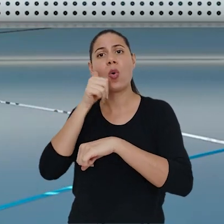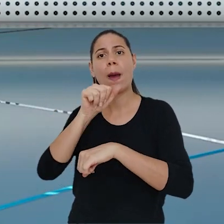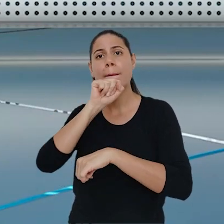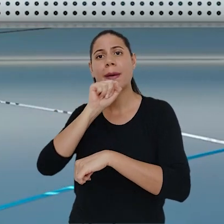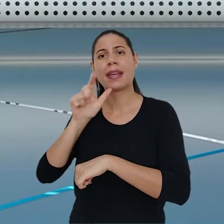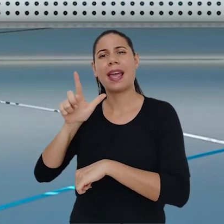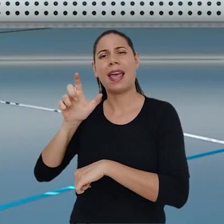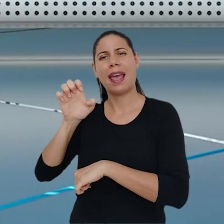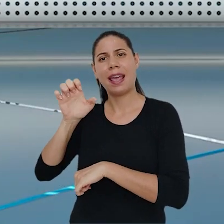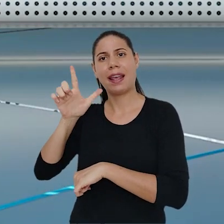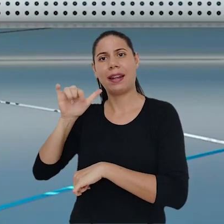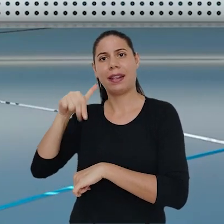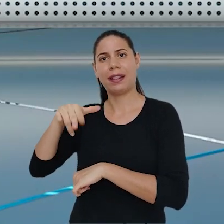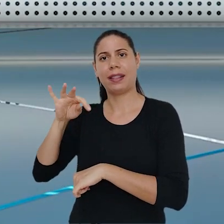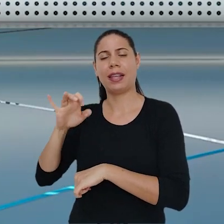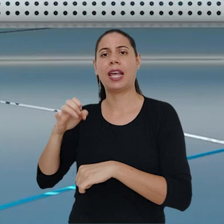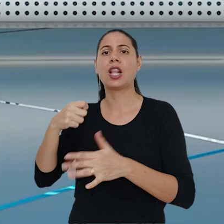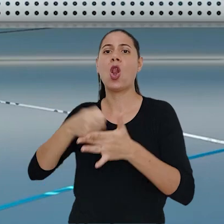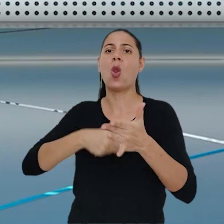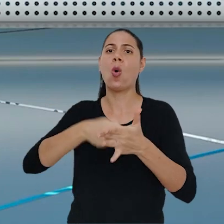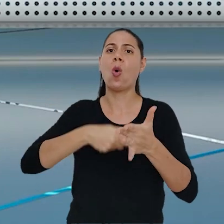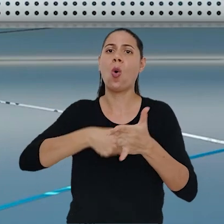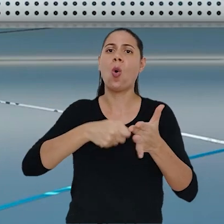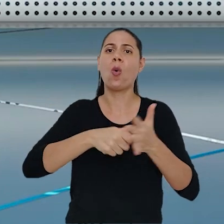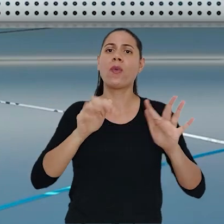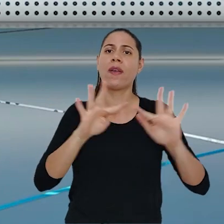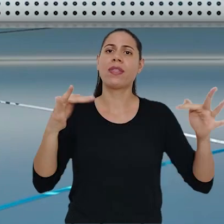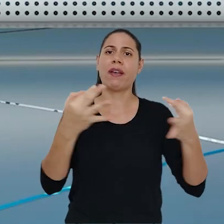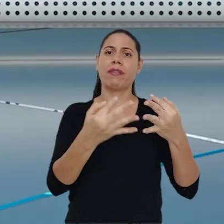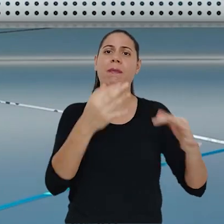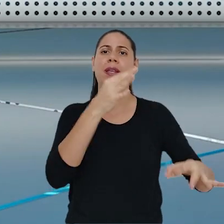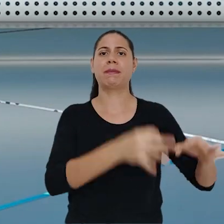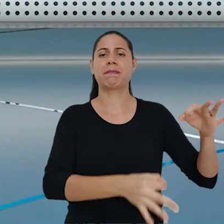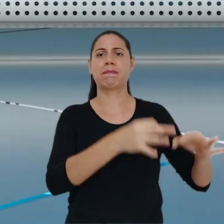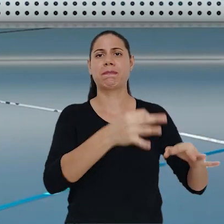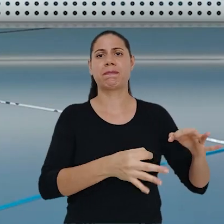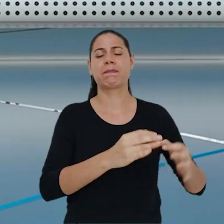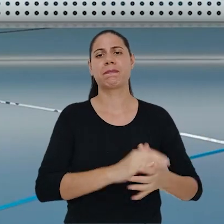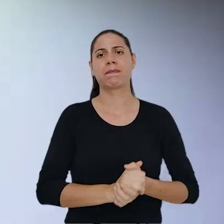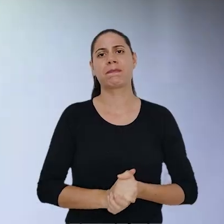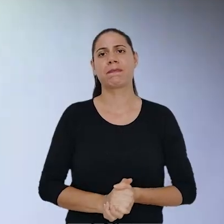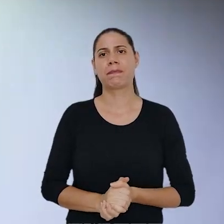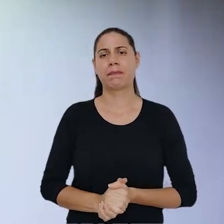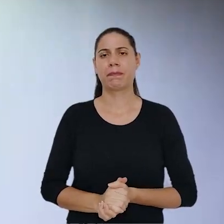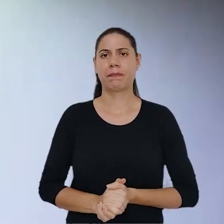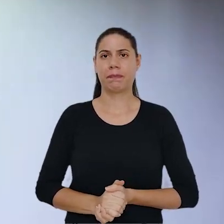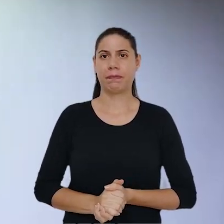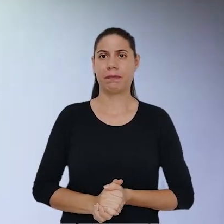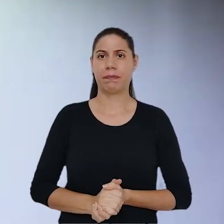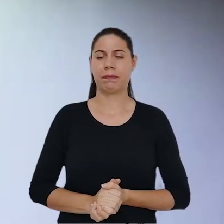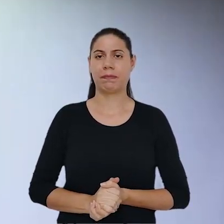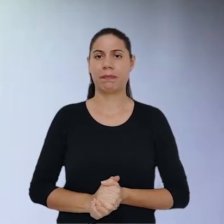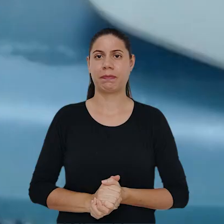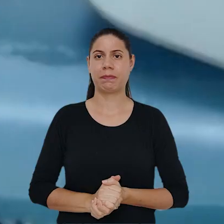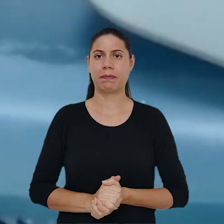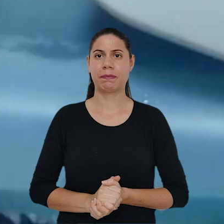Elinete Silva, a mãe de Cecília, sobre a luta da família, inclusive na justiça.